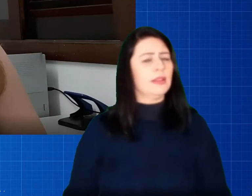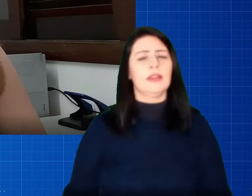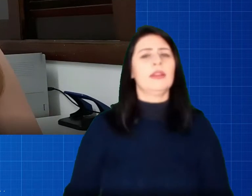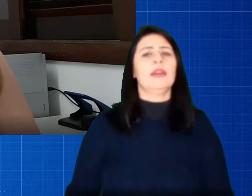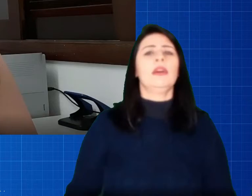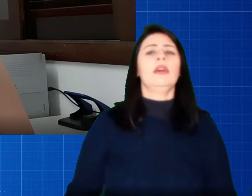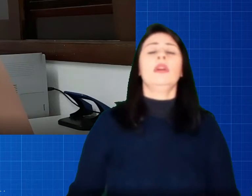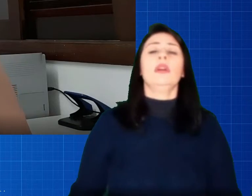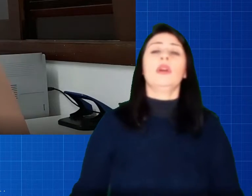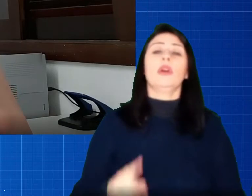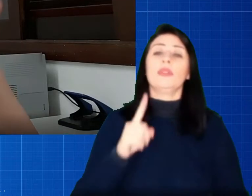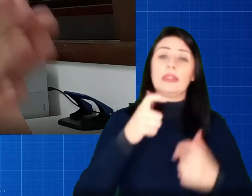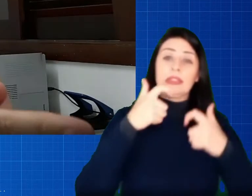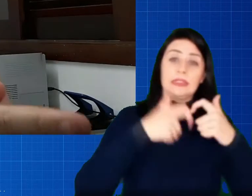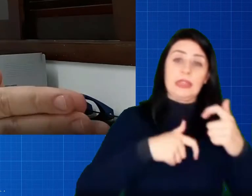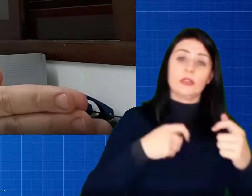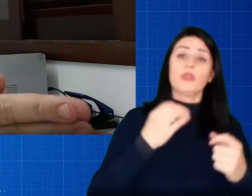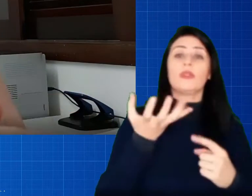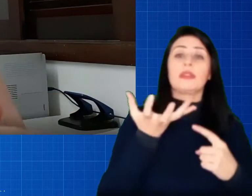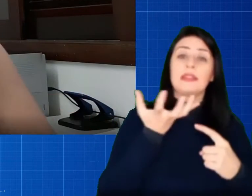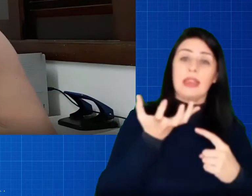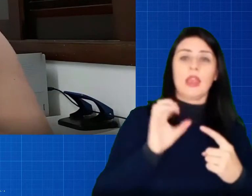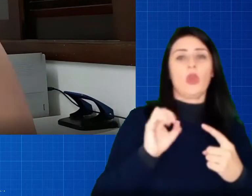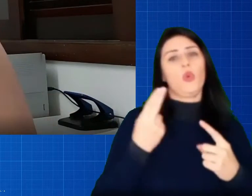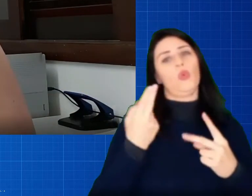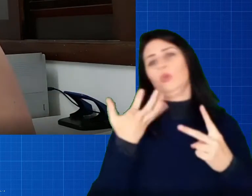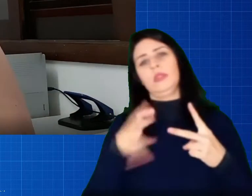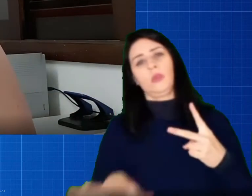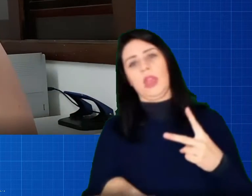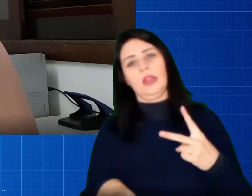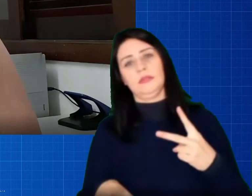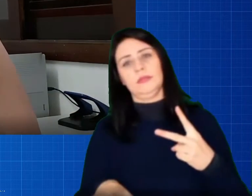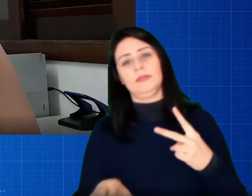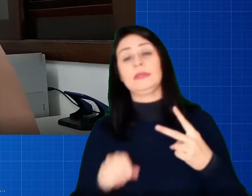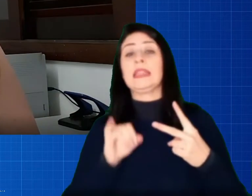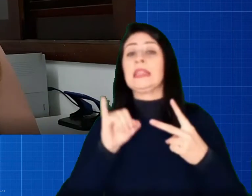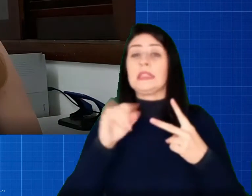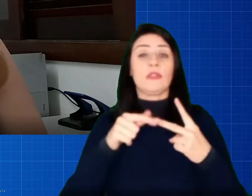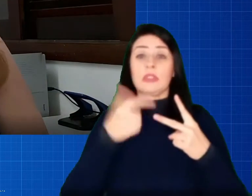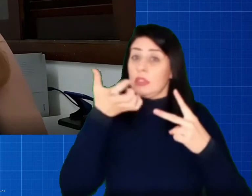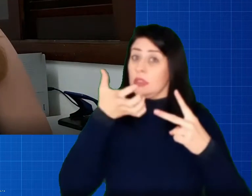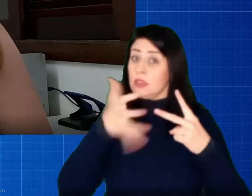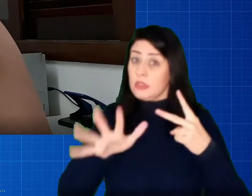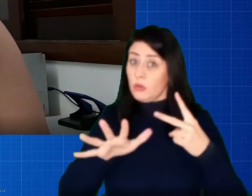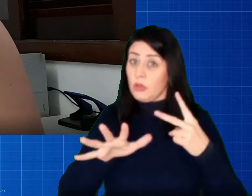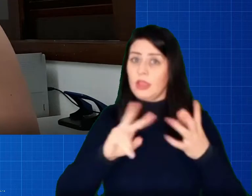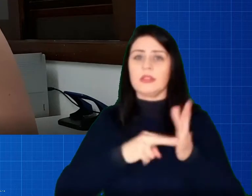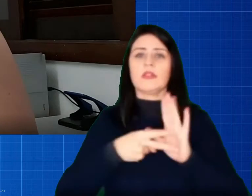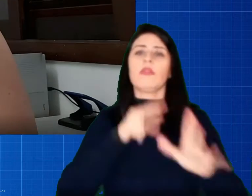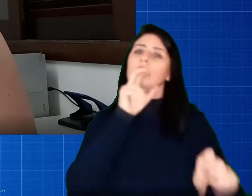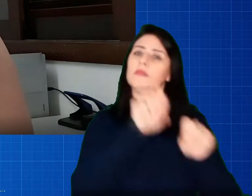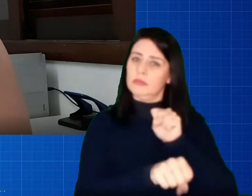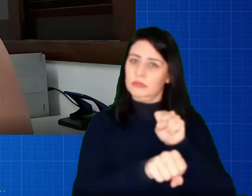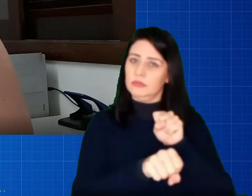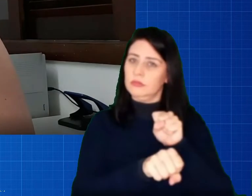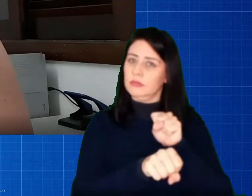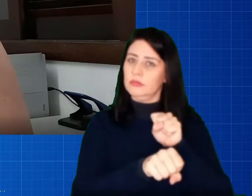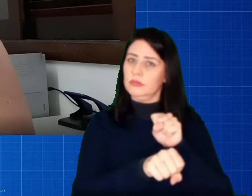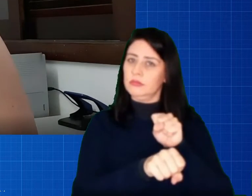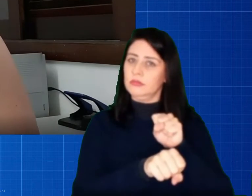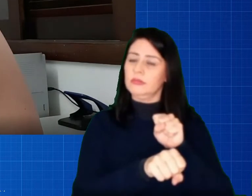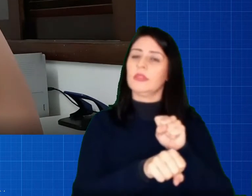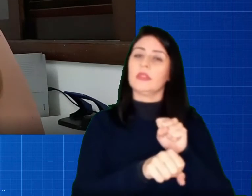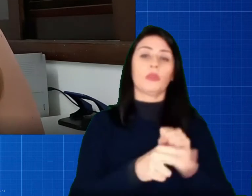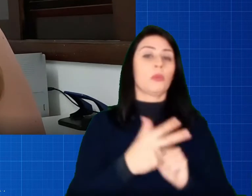as opções assim, ou você quer ou você não quer. Tudo que acontece além do não quer é abuso.